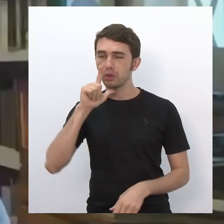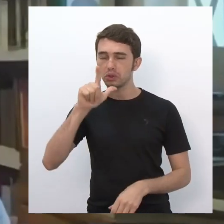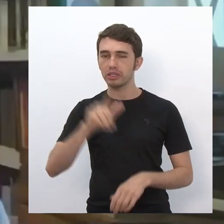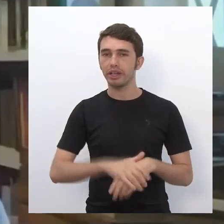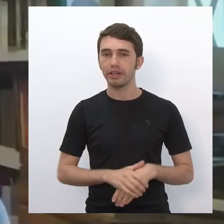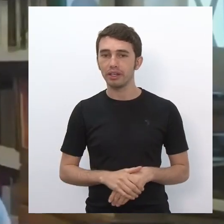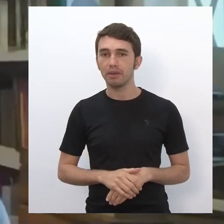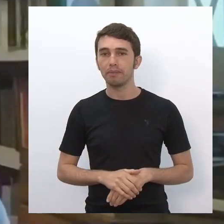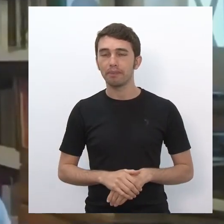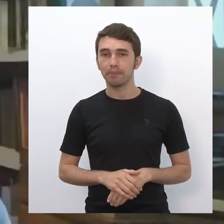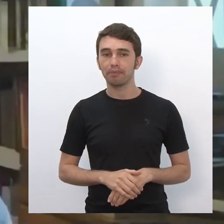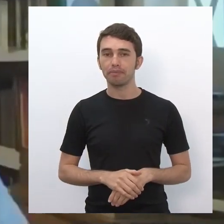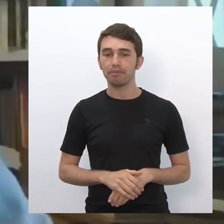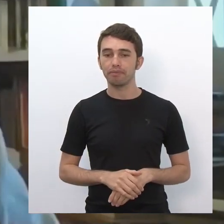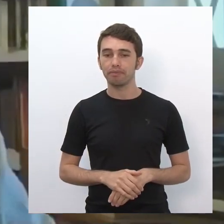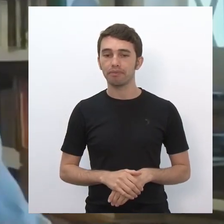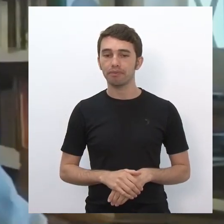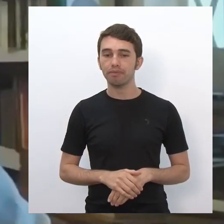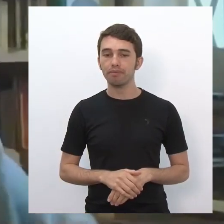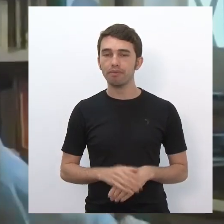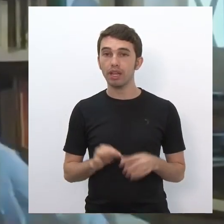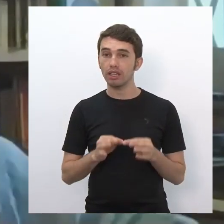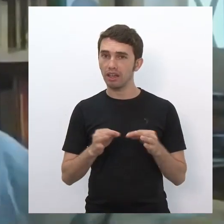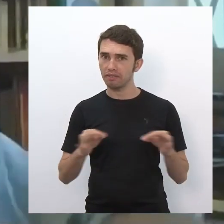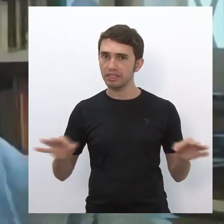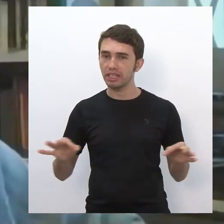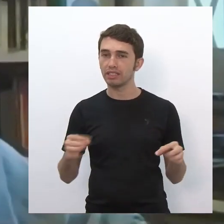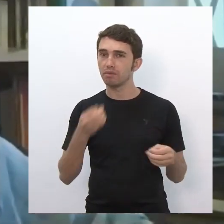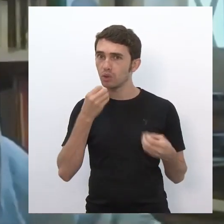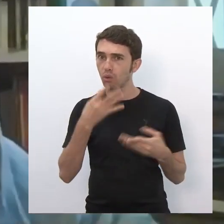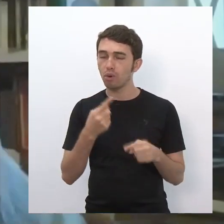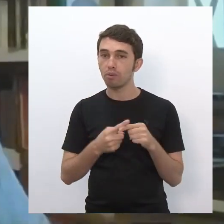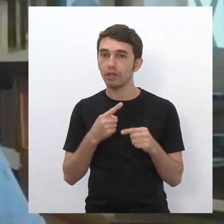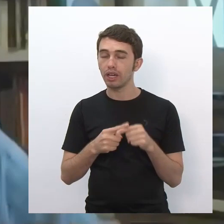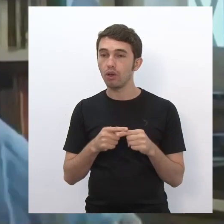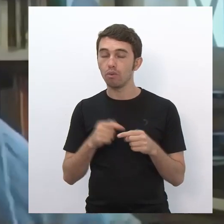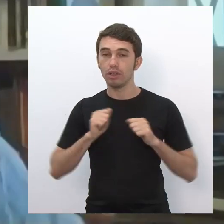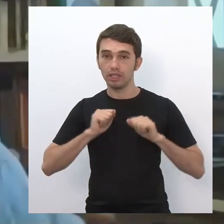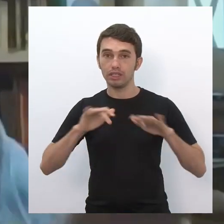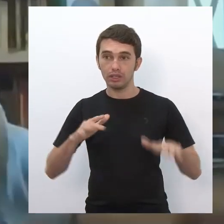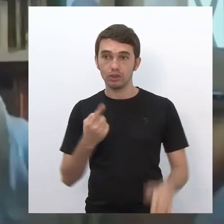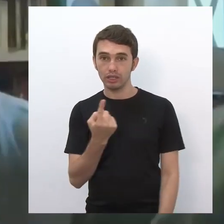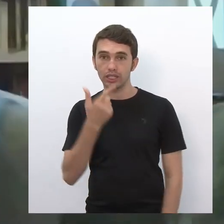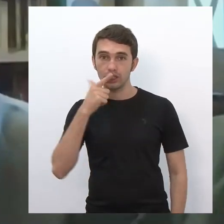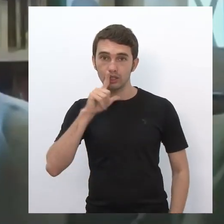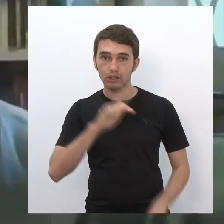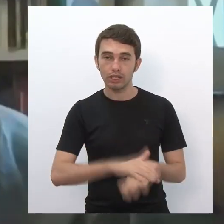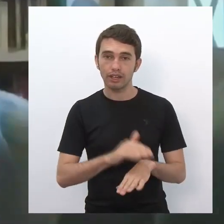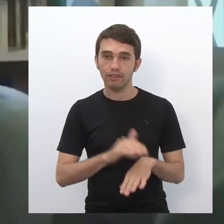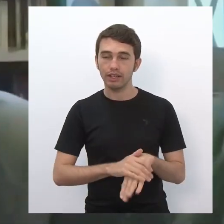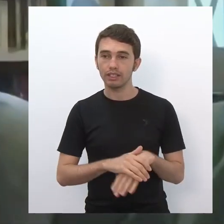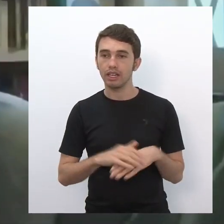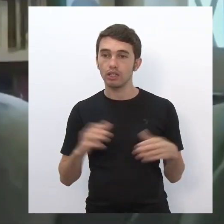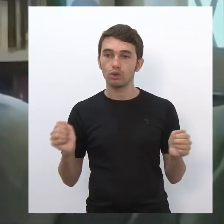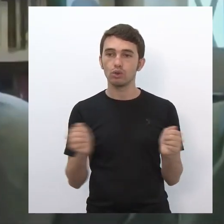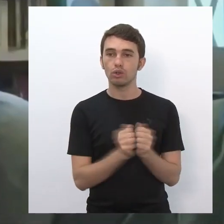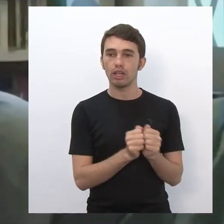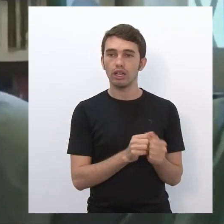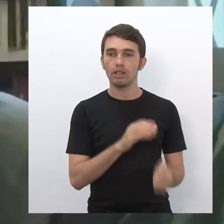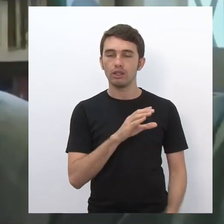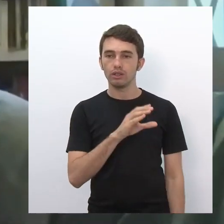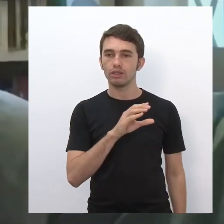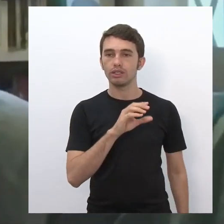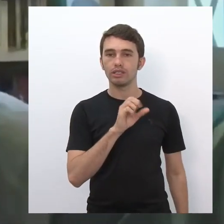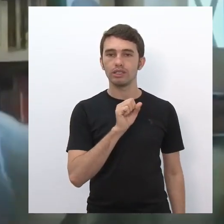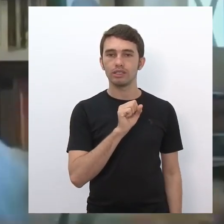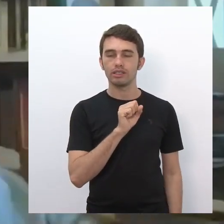que a eficiência é tão grande que vocês viram que uma das ações que a gente faz é junto ao SISEB, ao Sistema Estadual de Bibliotecas.